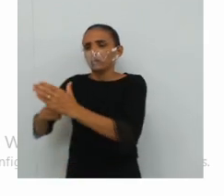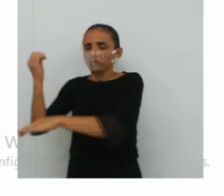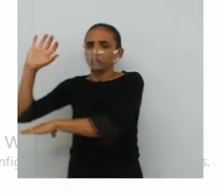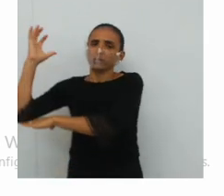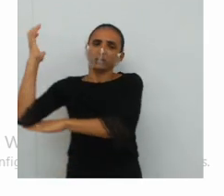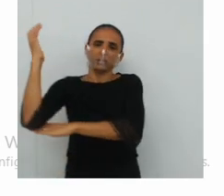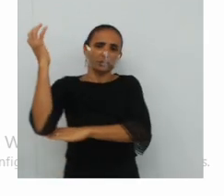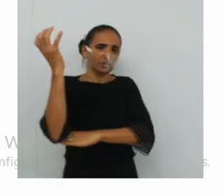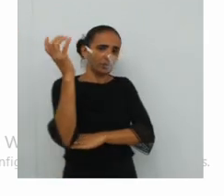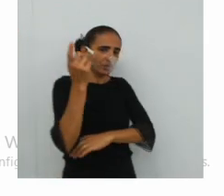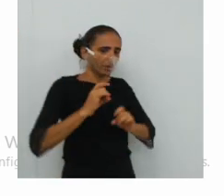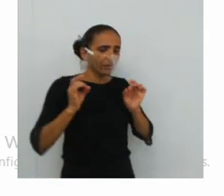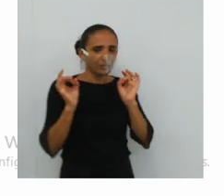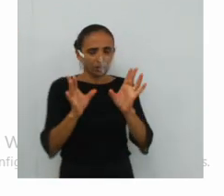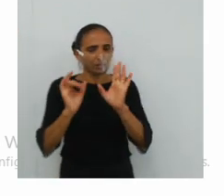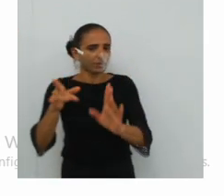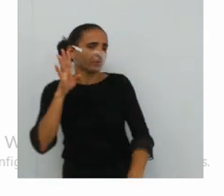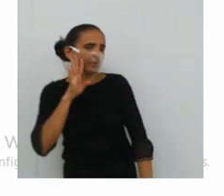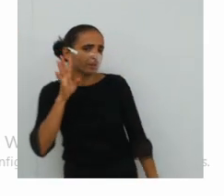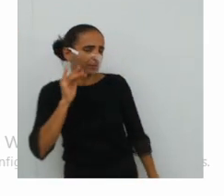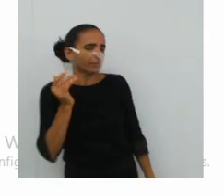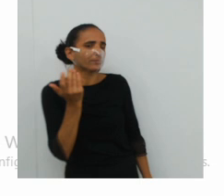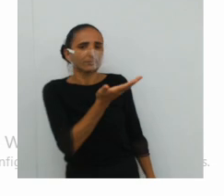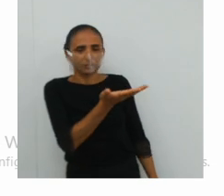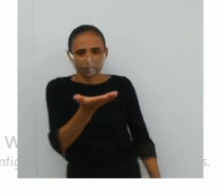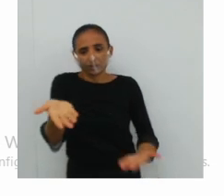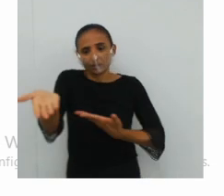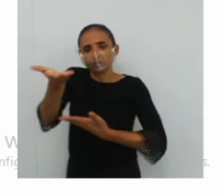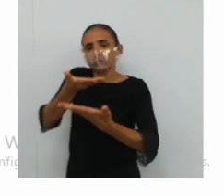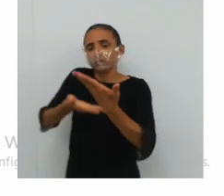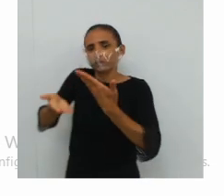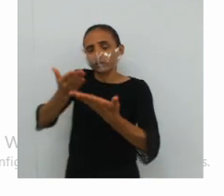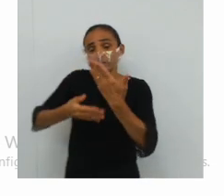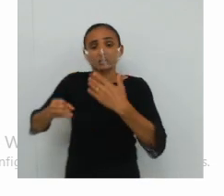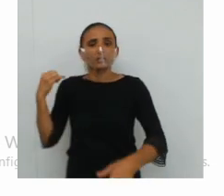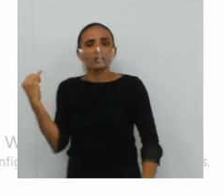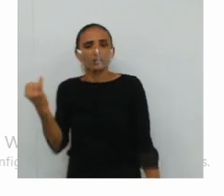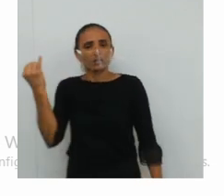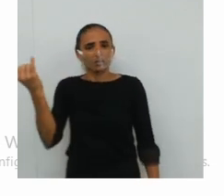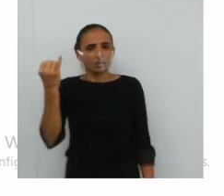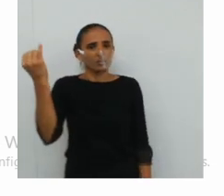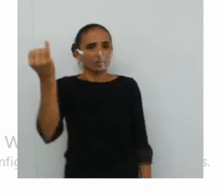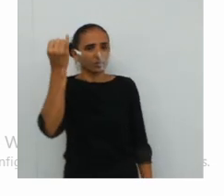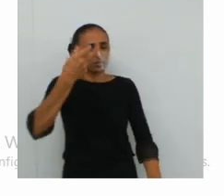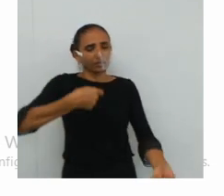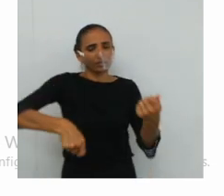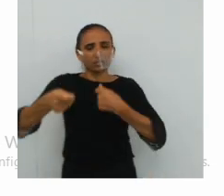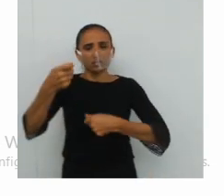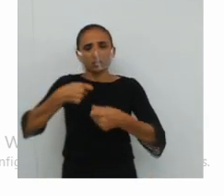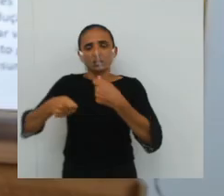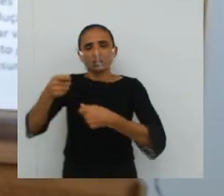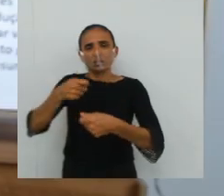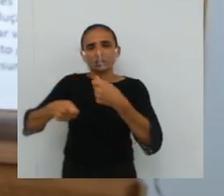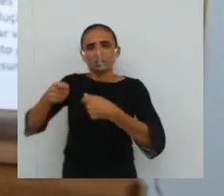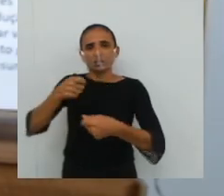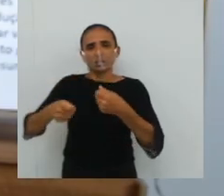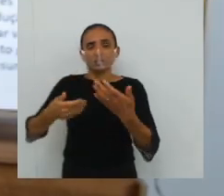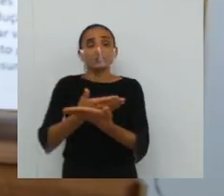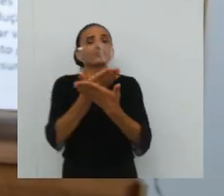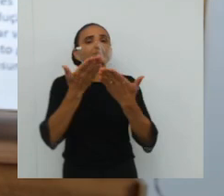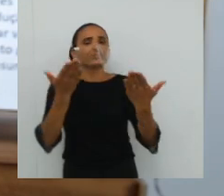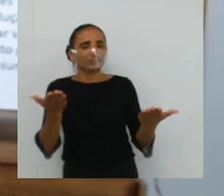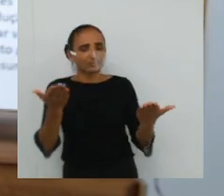sua comercialização. Beleza? Então essa é uma relação muito importante dentro dessas economias. Volta para cá. Pois